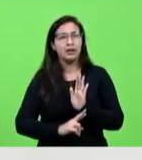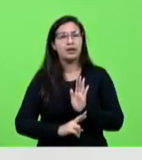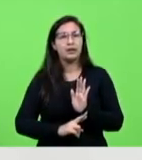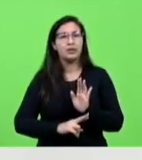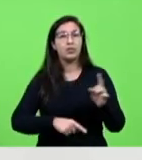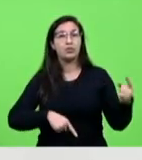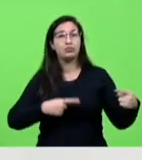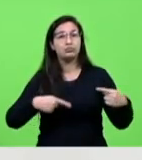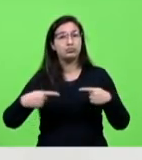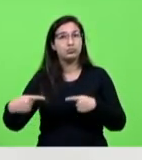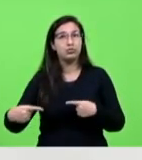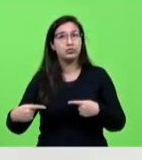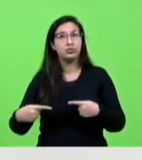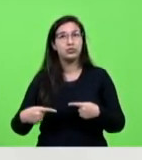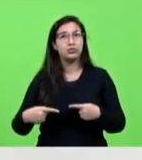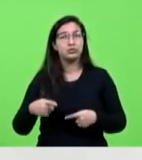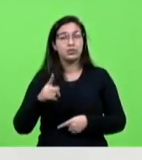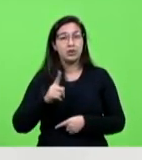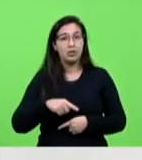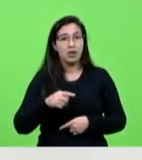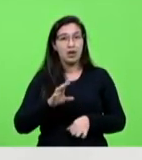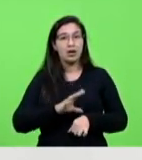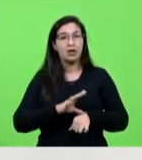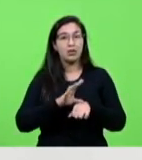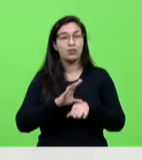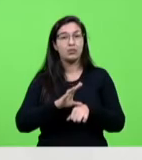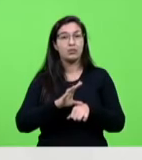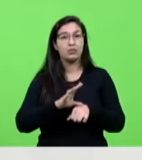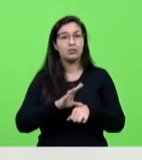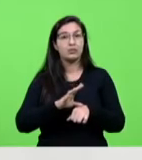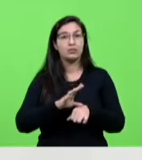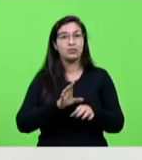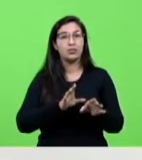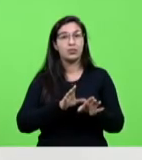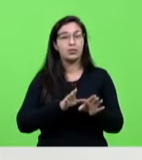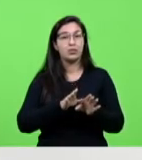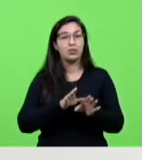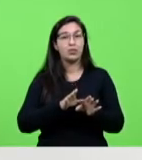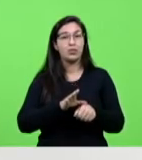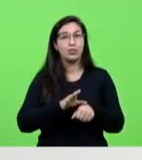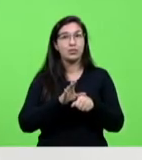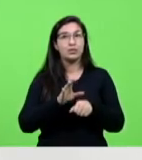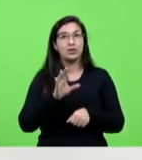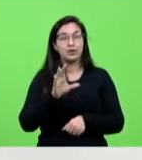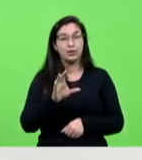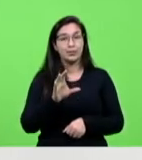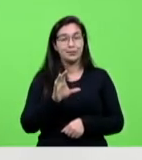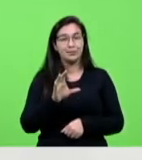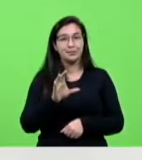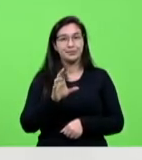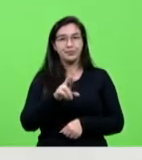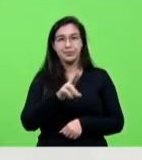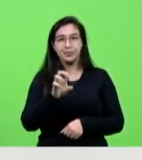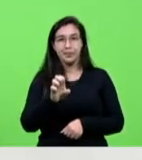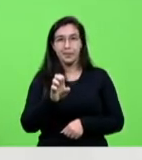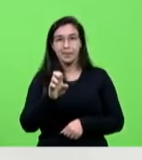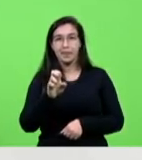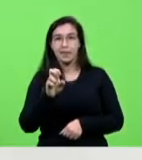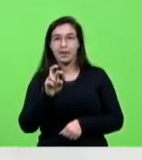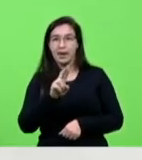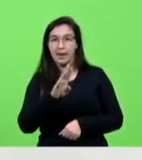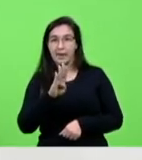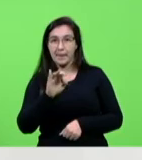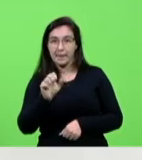discussão era o conselheiro Herbst. E ele, o relatório